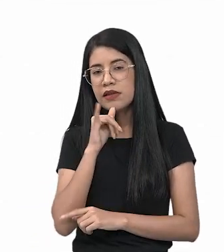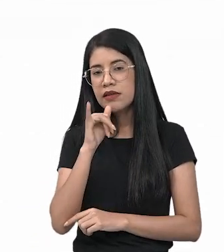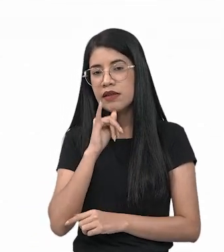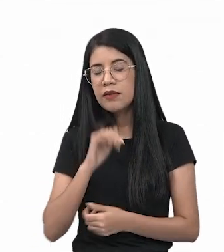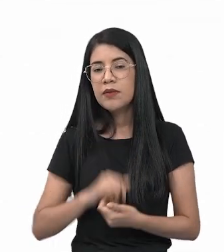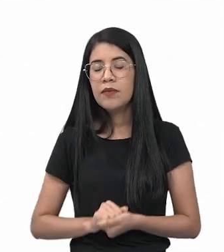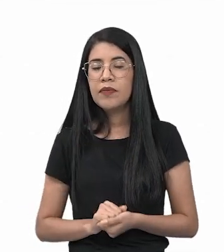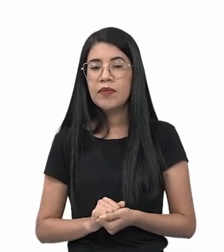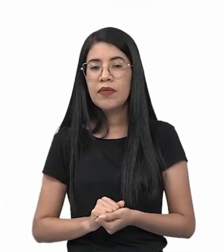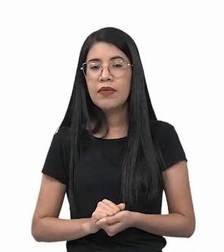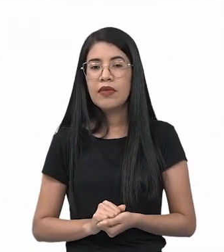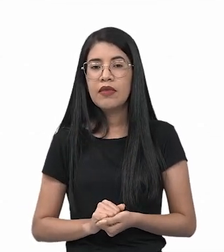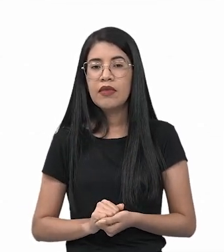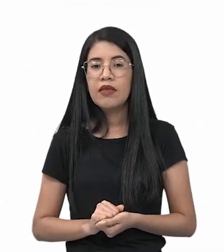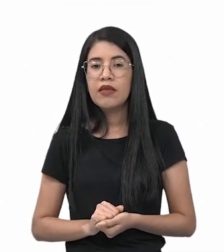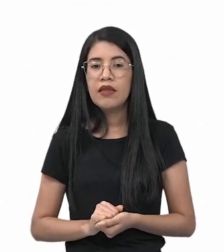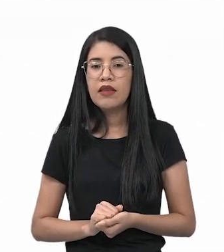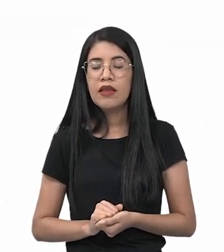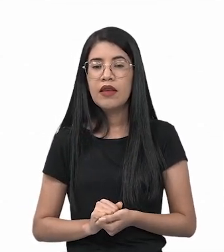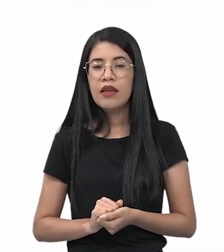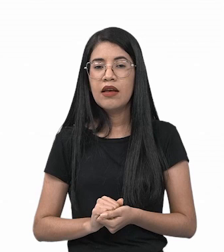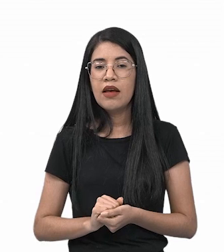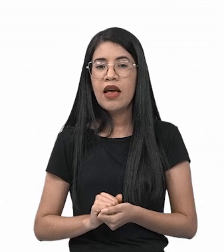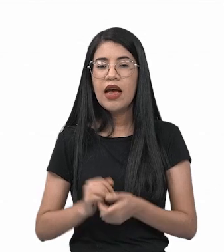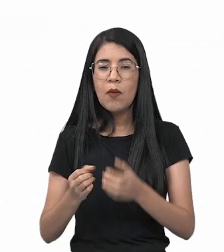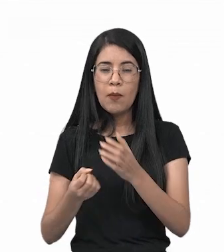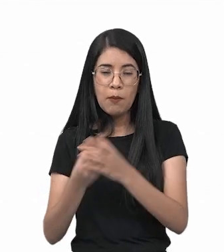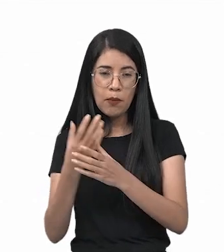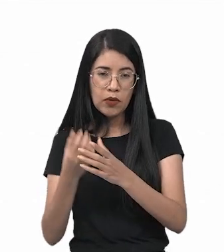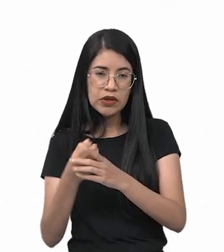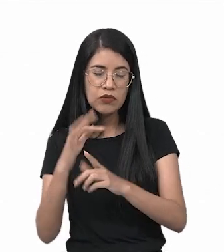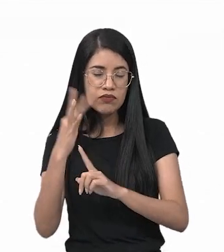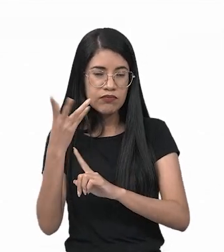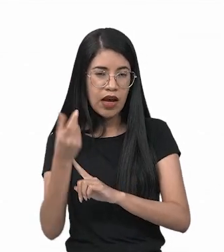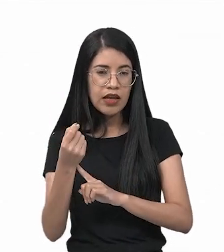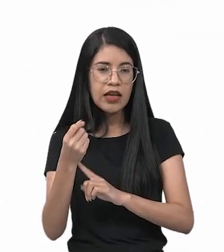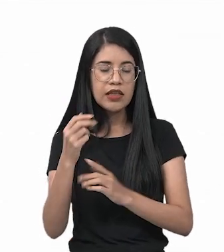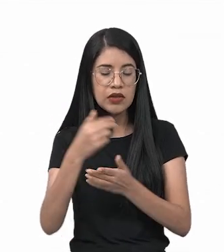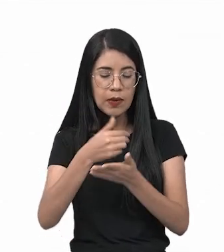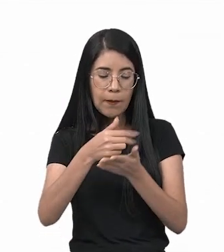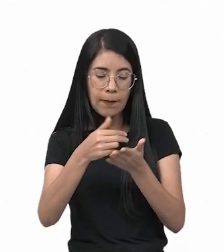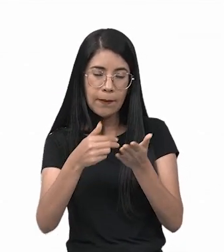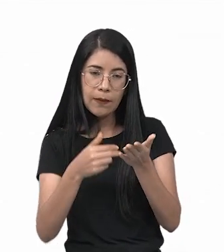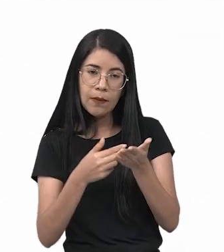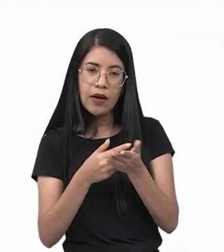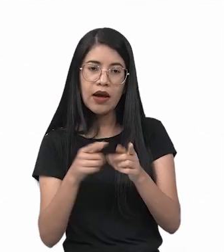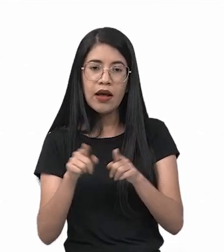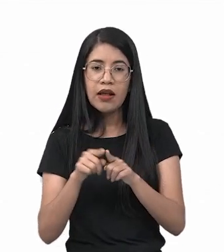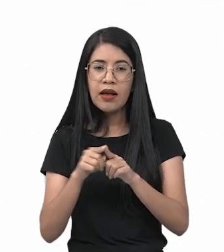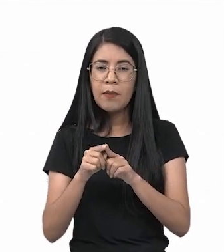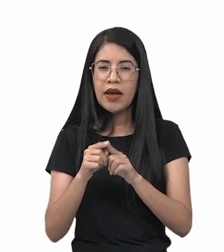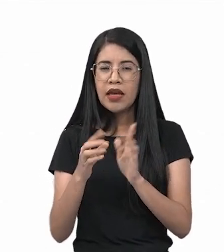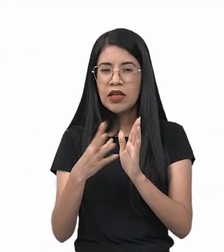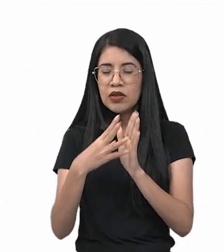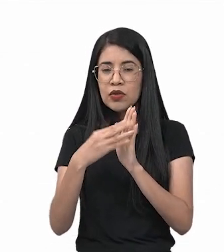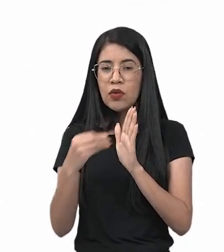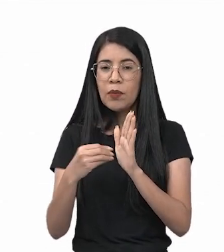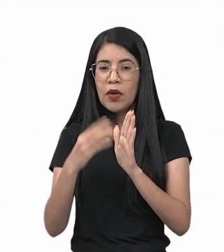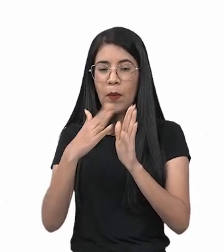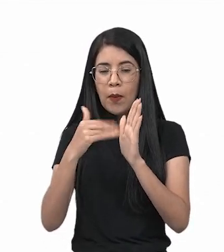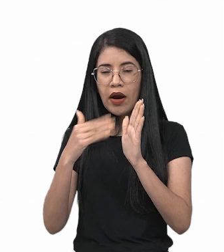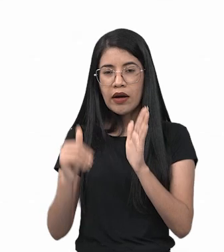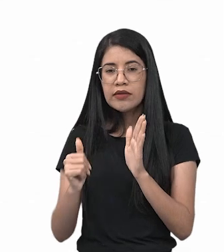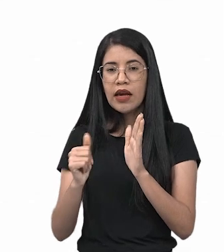de trabalho que eles utilizam nas suas produções artísticas. Imitação da estética industrial.